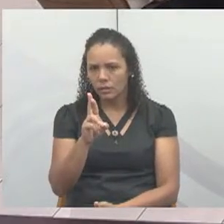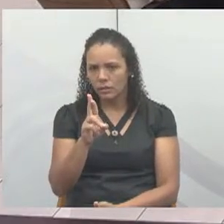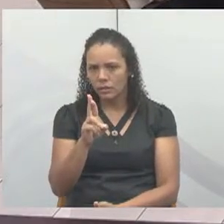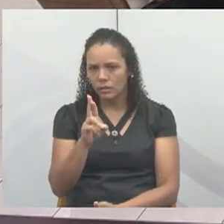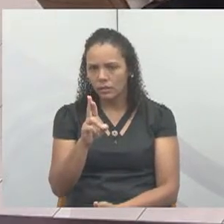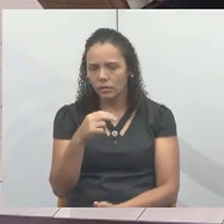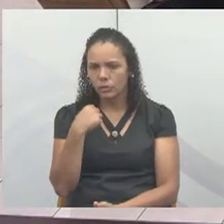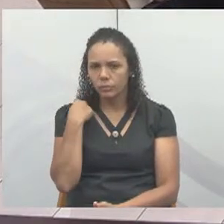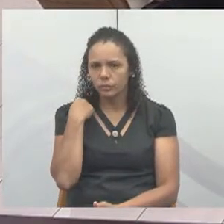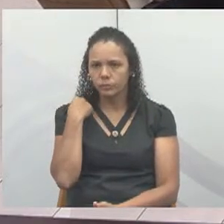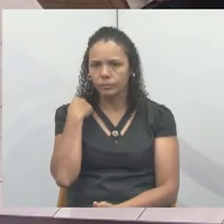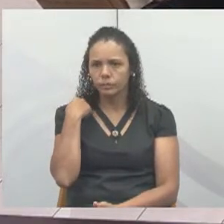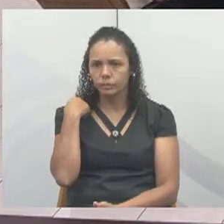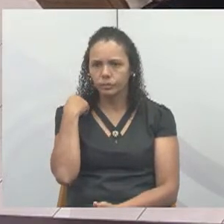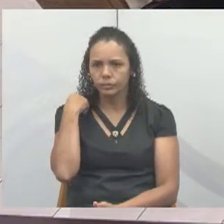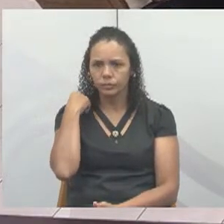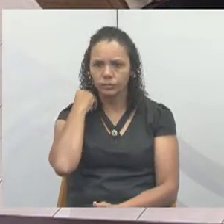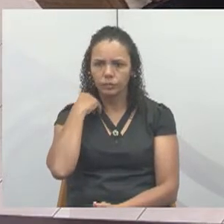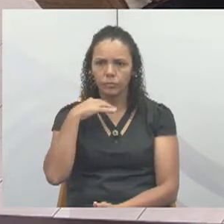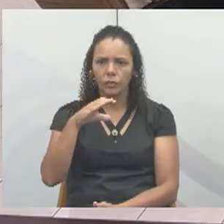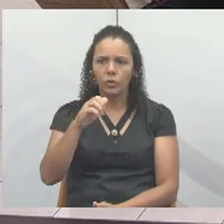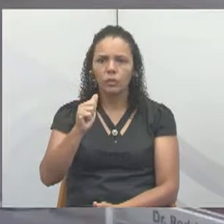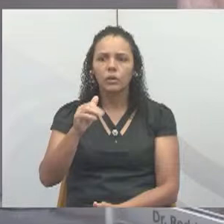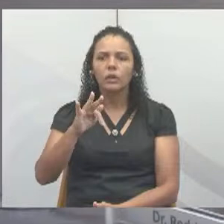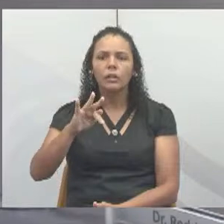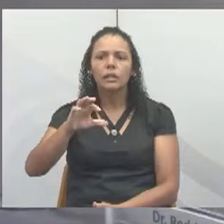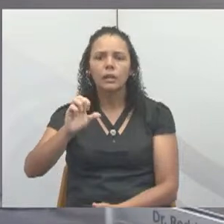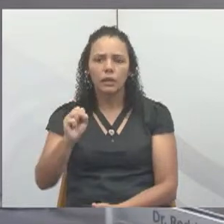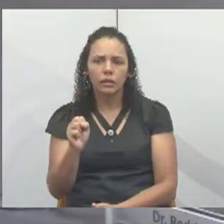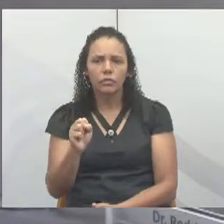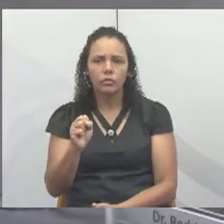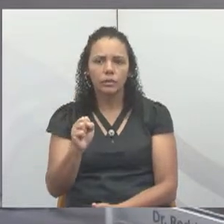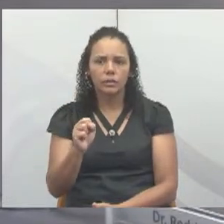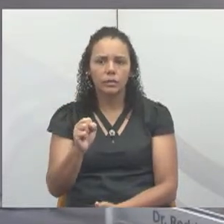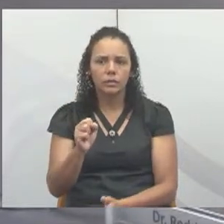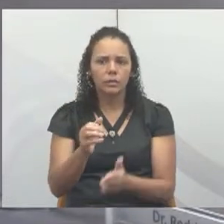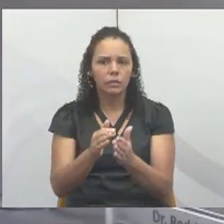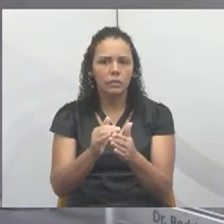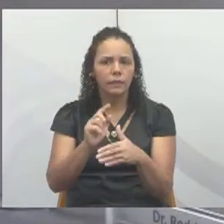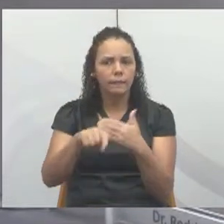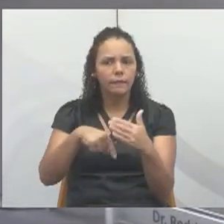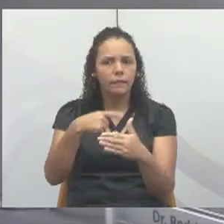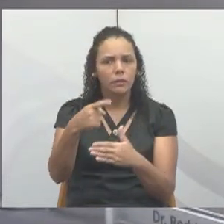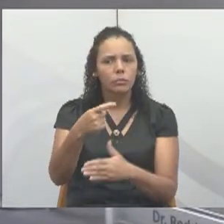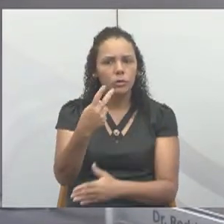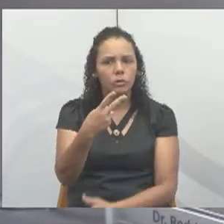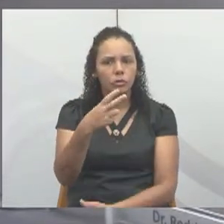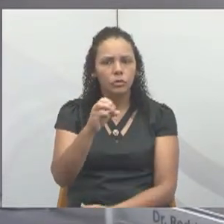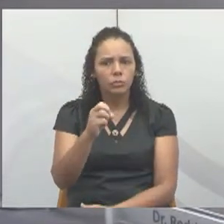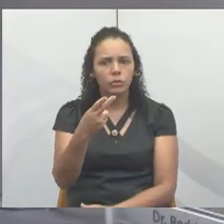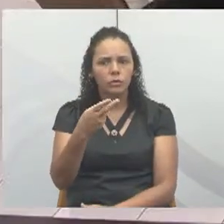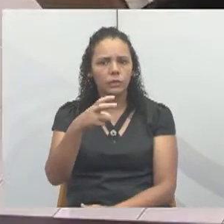A prestação anual do CAF. O custo? A partir de 2025, quando vem.